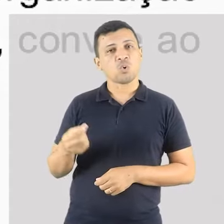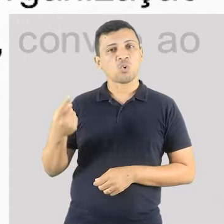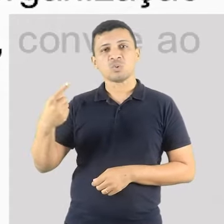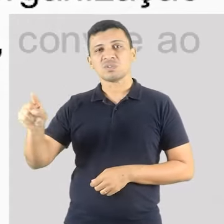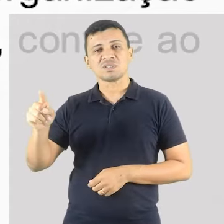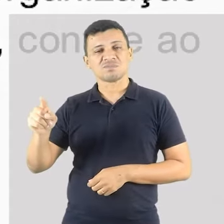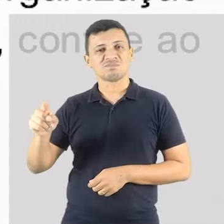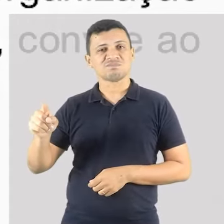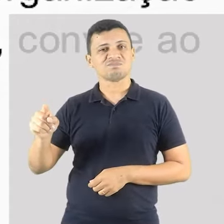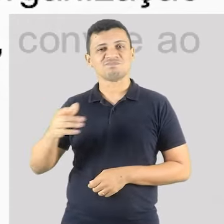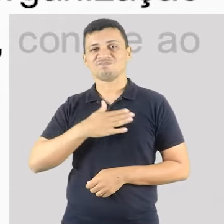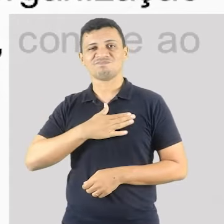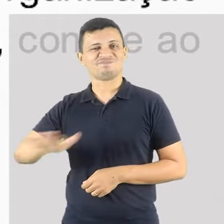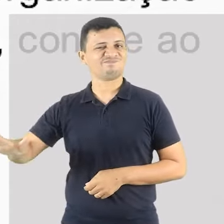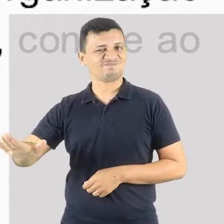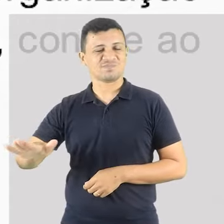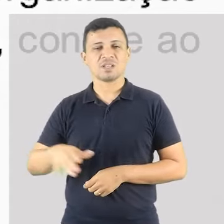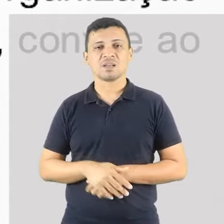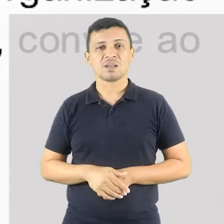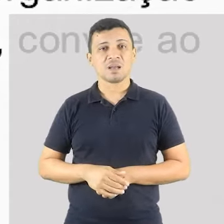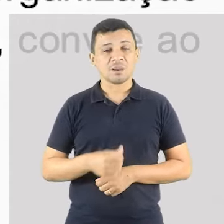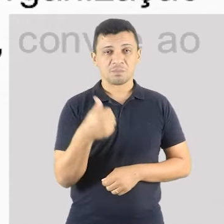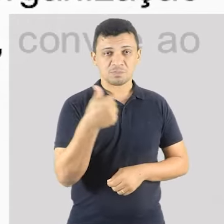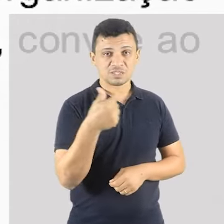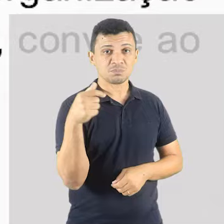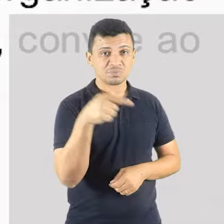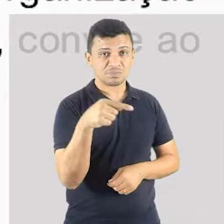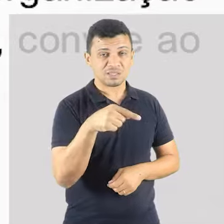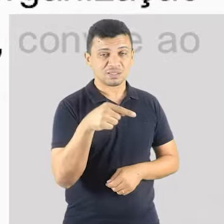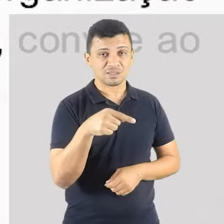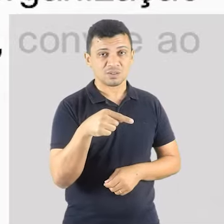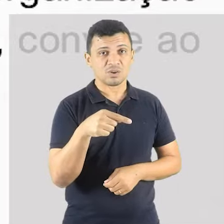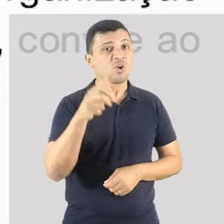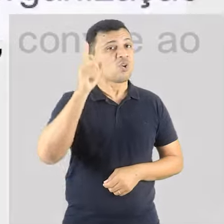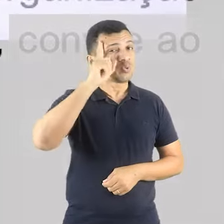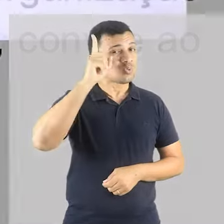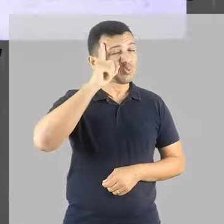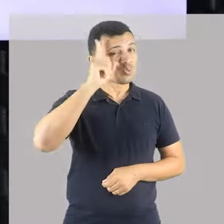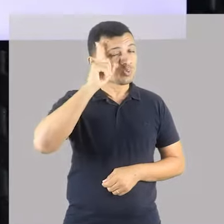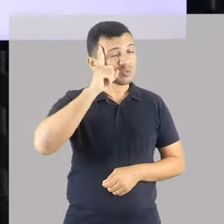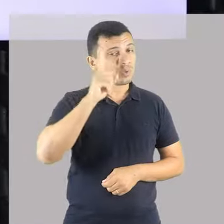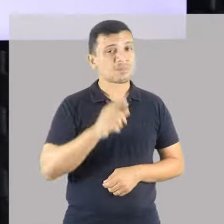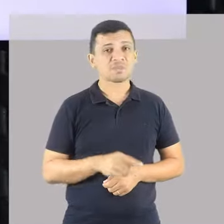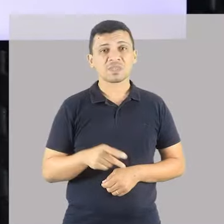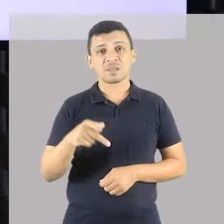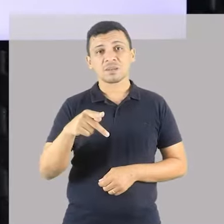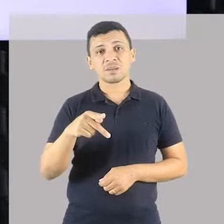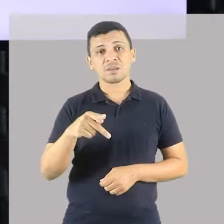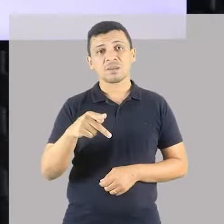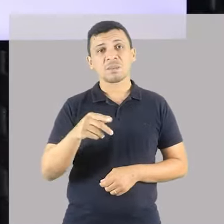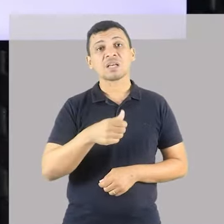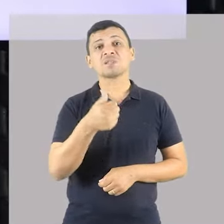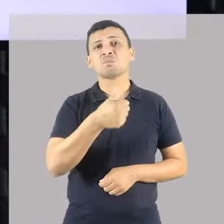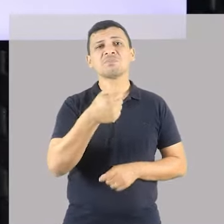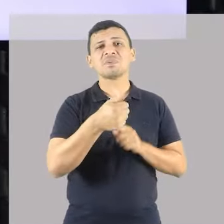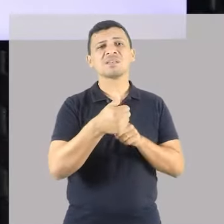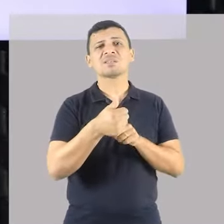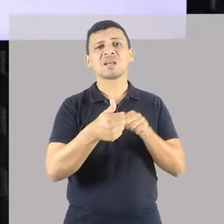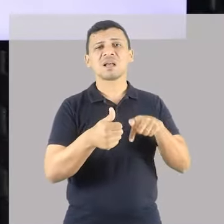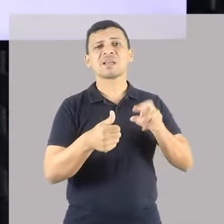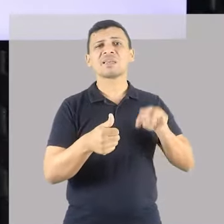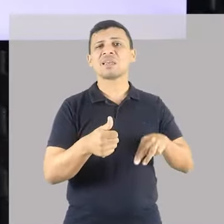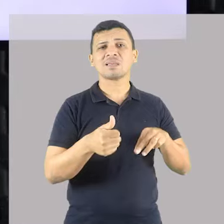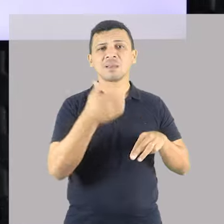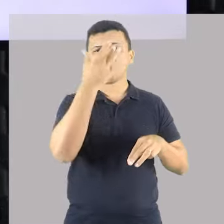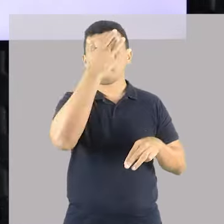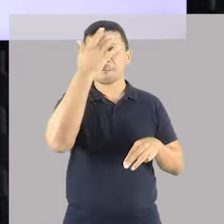abominam para as primeiras a rotina constitui um meio de situar-se quem são as primeiras as primeiras são as pessoas